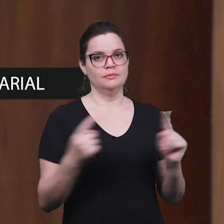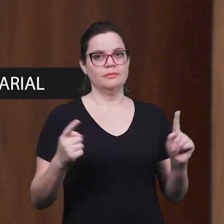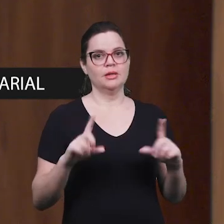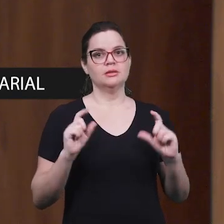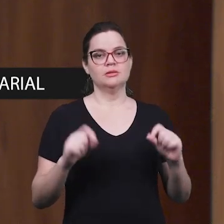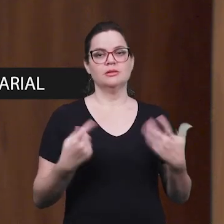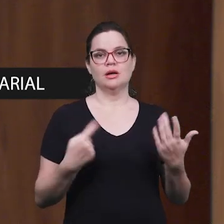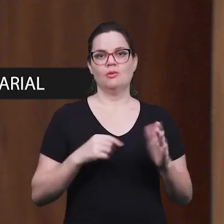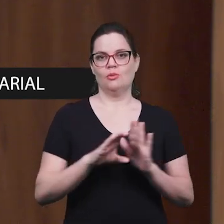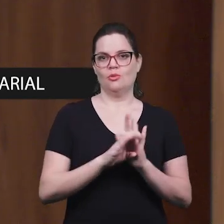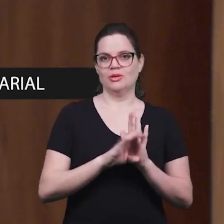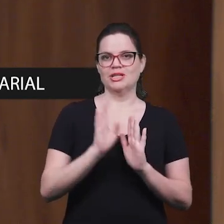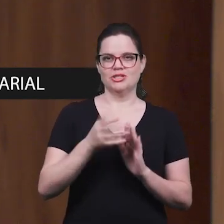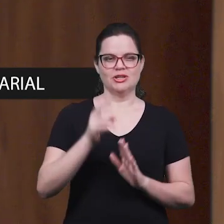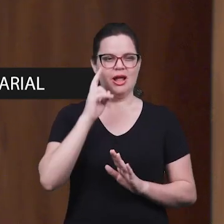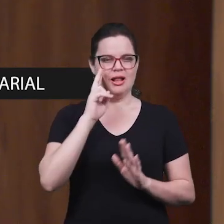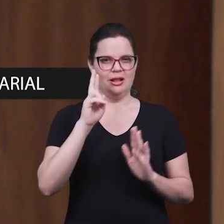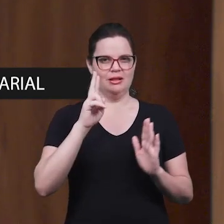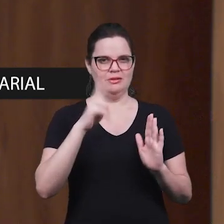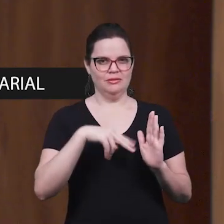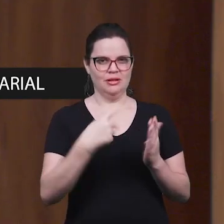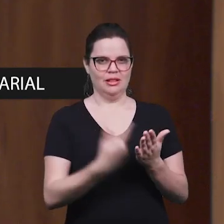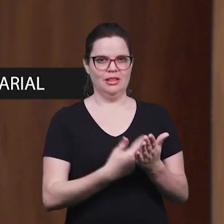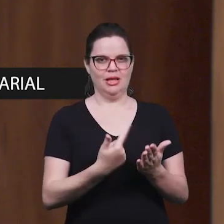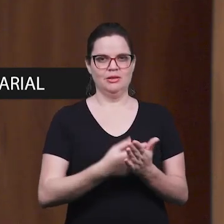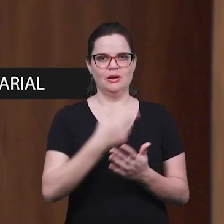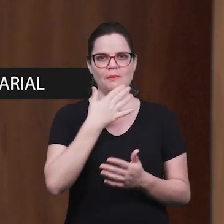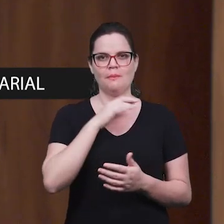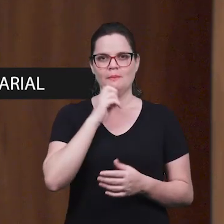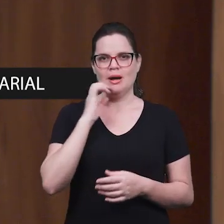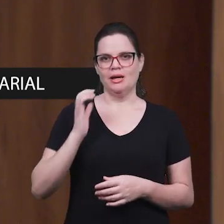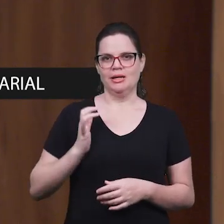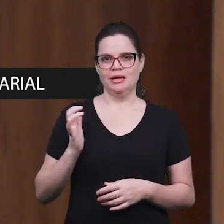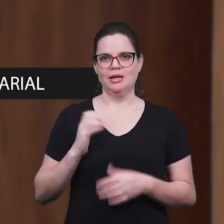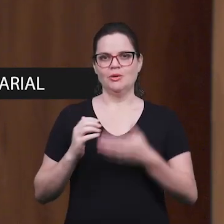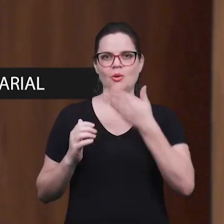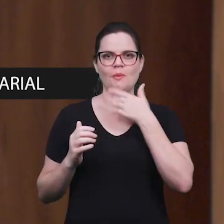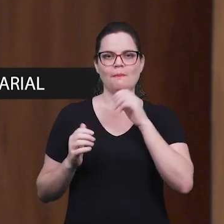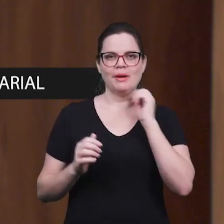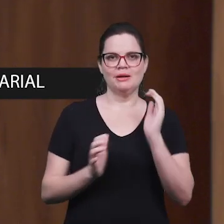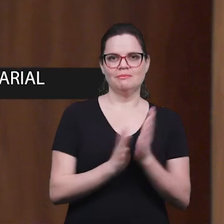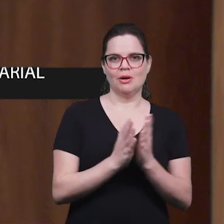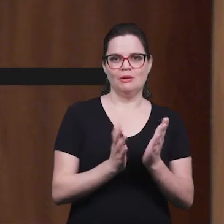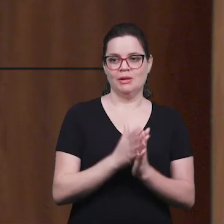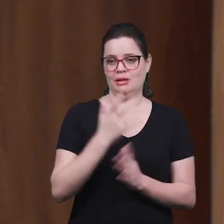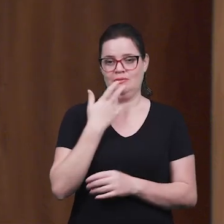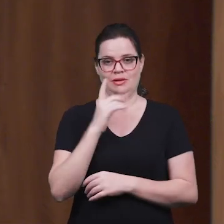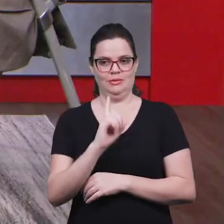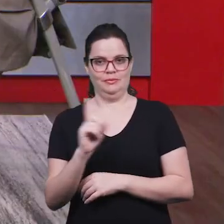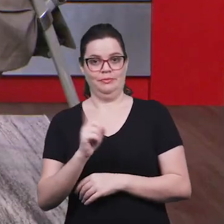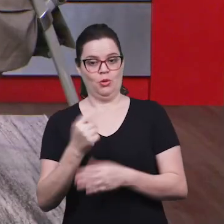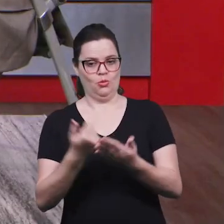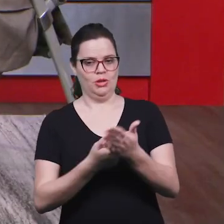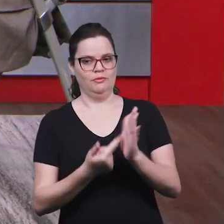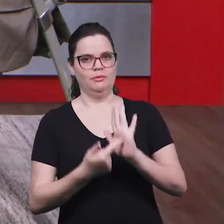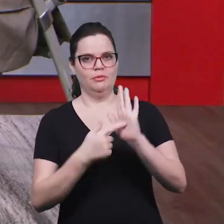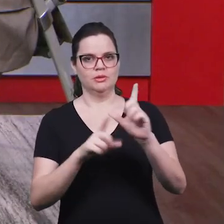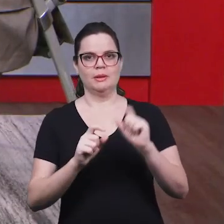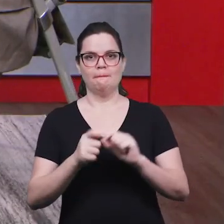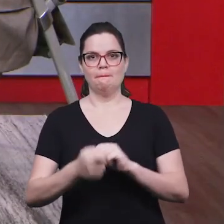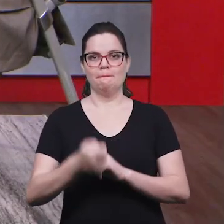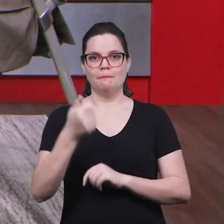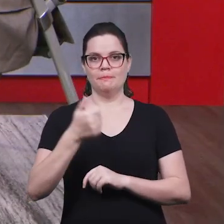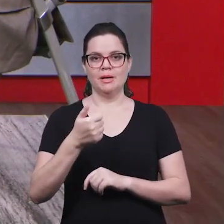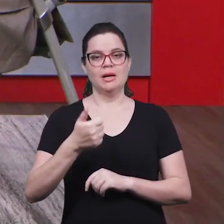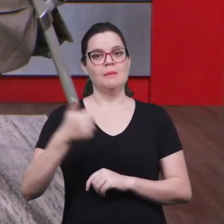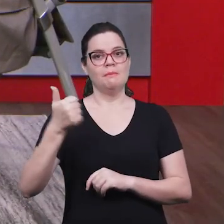do pai rico, pai pobre, você deve ter o certo conhecido, o Robert Kiyosaki, ele fala que é o contrário, né? O certo é você primeiro poupar e